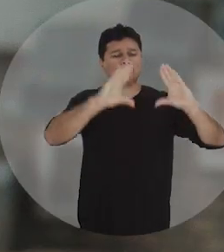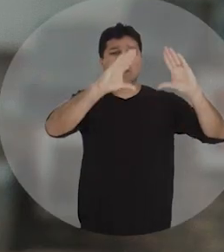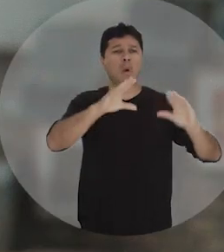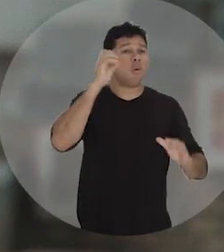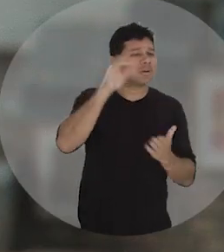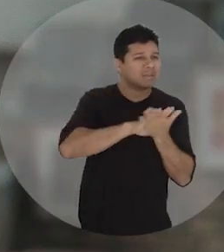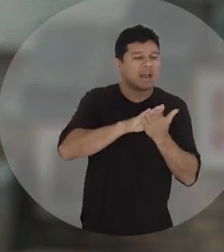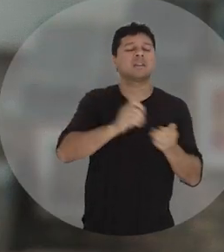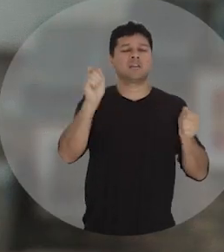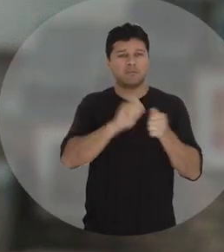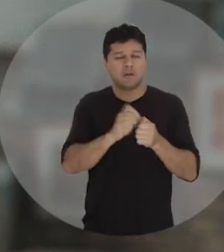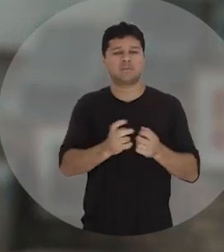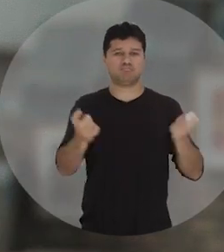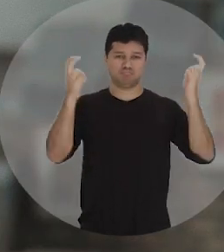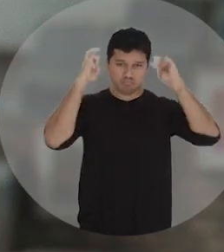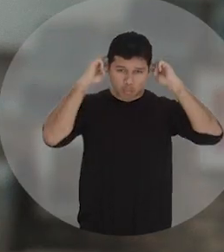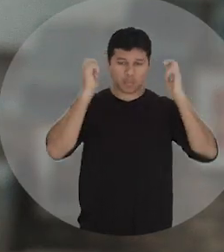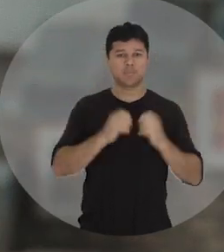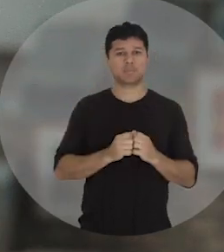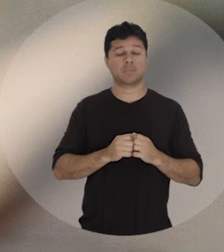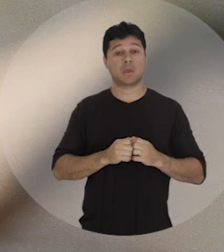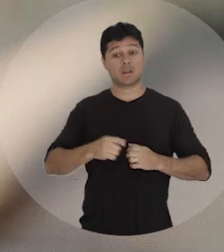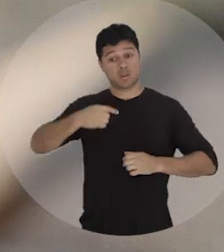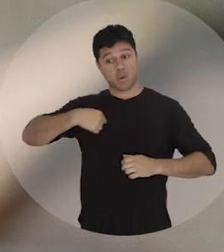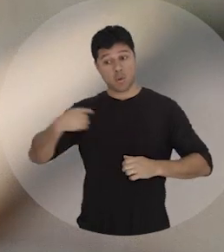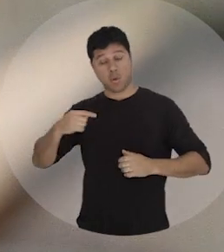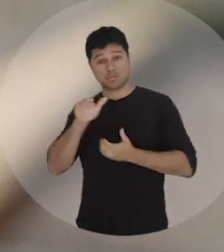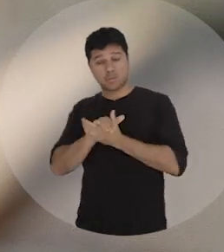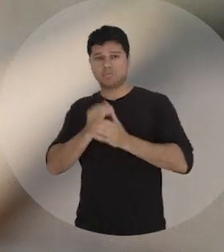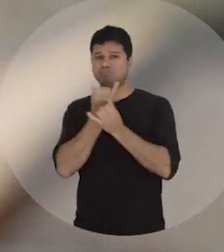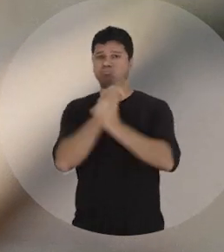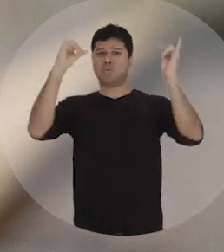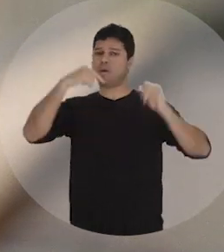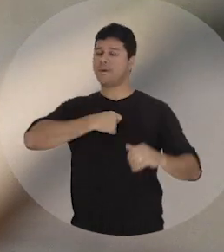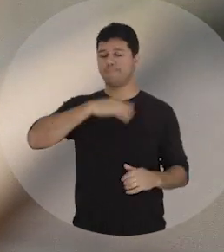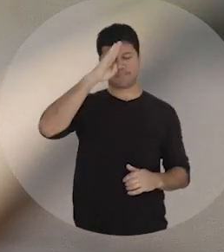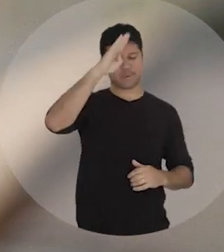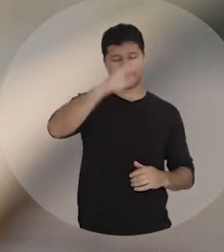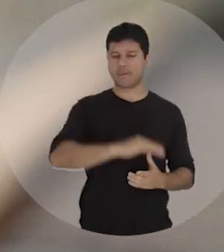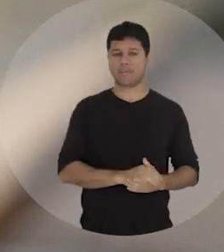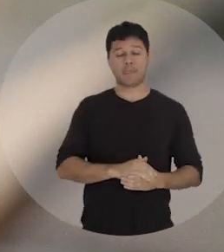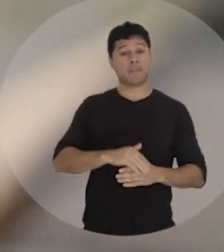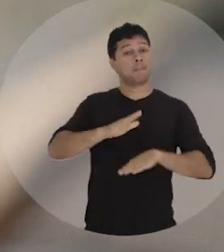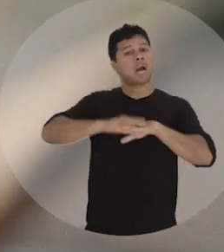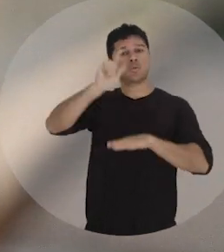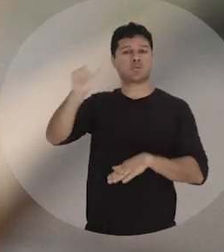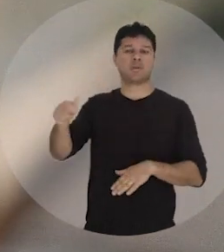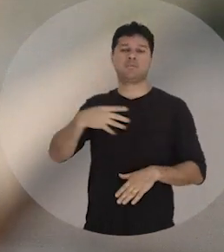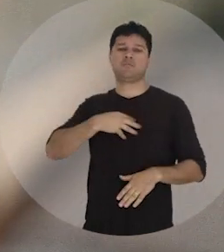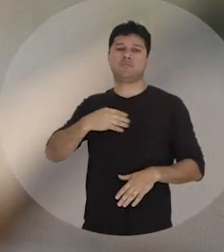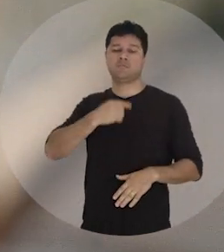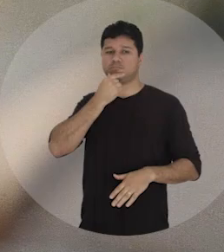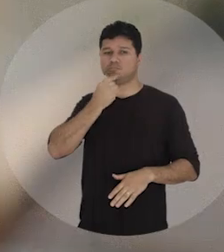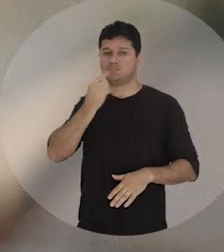de um dia para o outro a gente recebeu, não, não está ouvindo nada, vai ter que fazer um plano de coclear nos dois ouvidos. Aí, realmente, para a gente, a gente foi um baque, para mim, principalmente, mais que